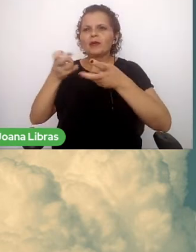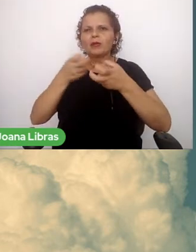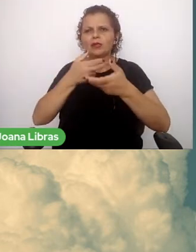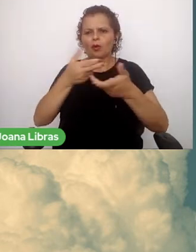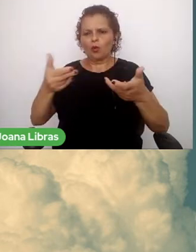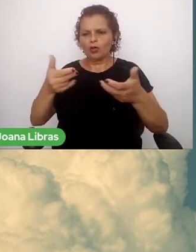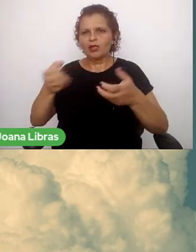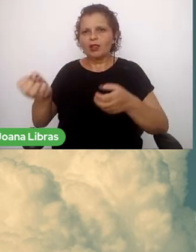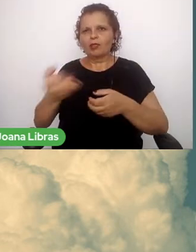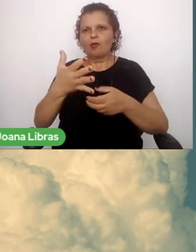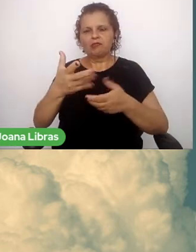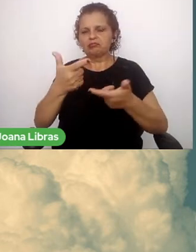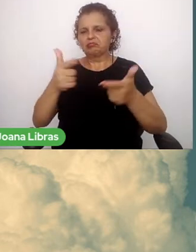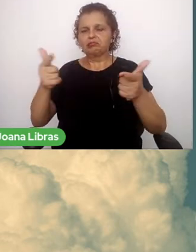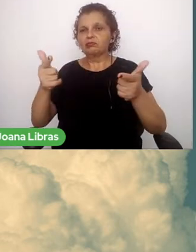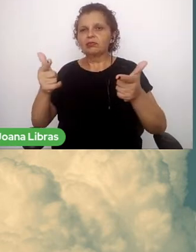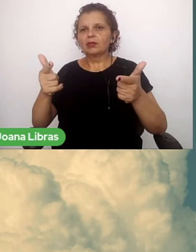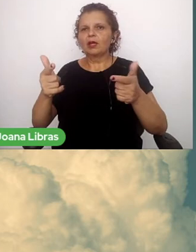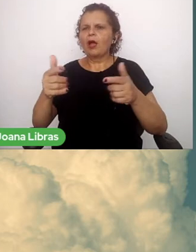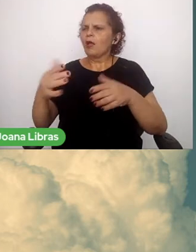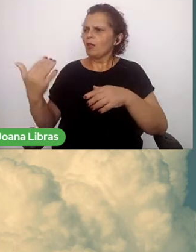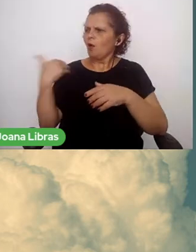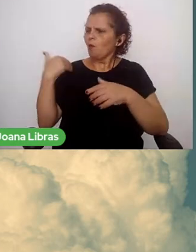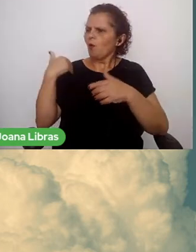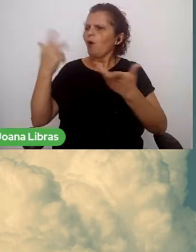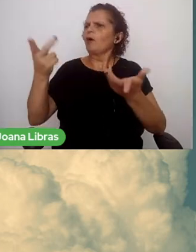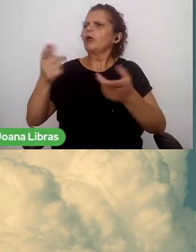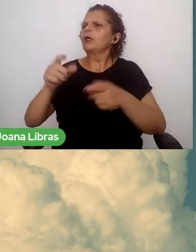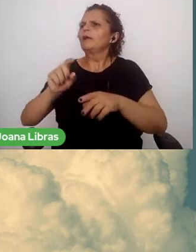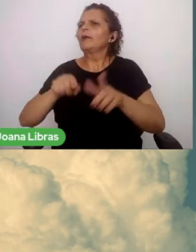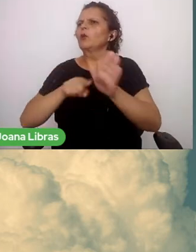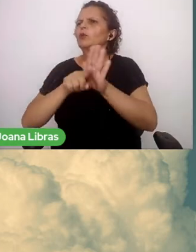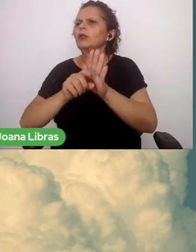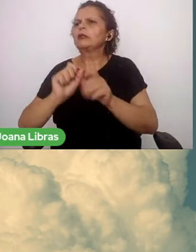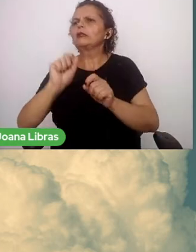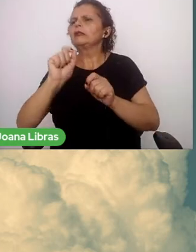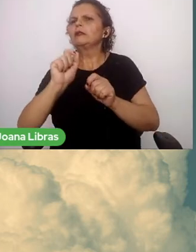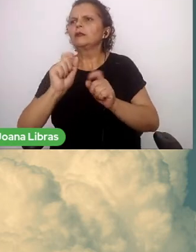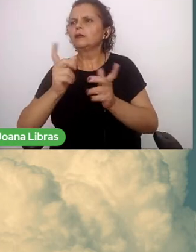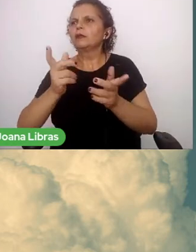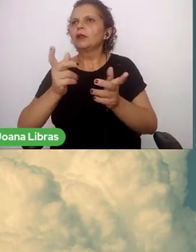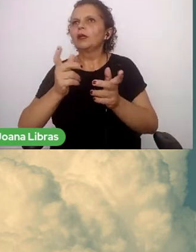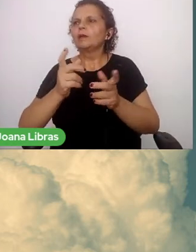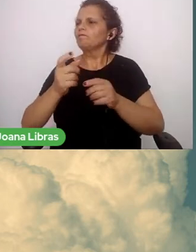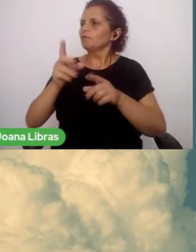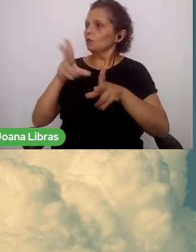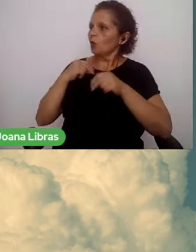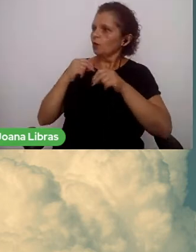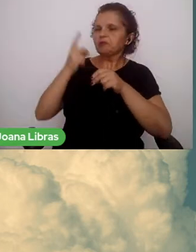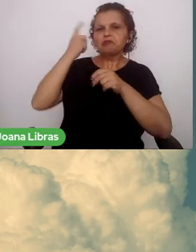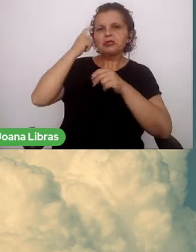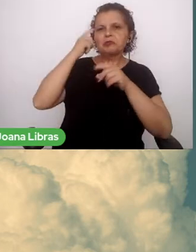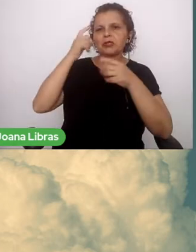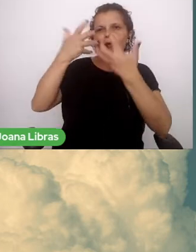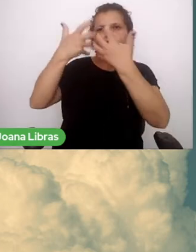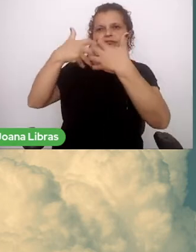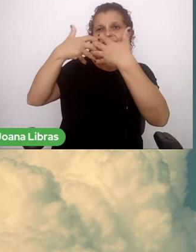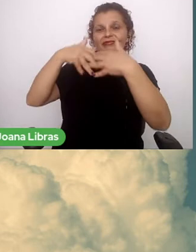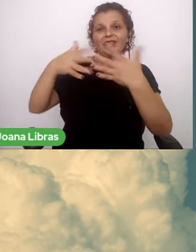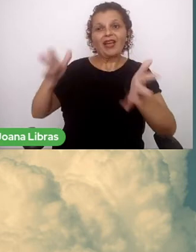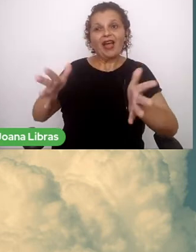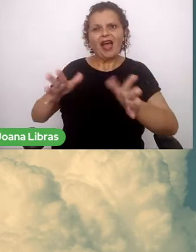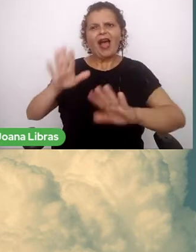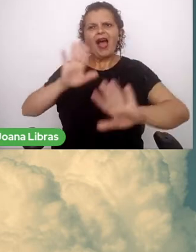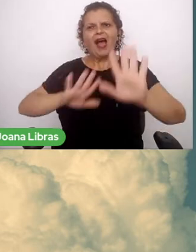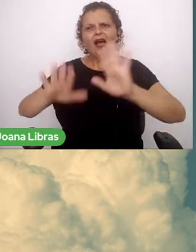novas, tá? E chega alguém e me diz, mas e isso? E você, poxa, eu não tinha pensado nisso, tá? Ou então, na verdade, você sabe de um